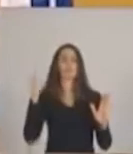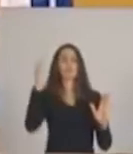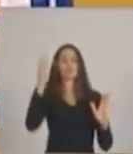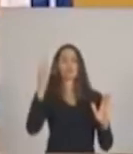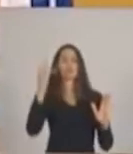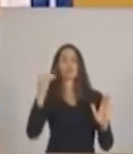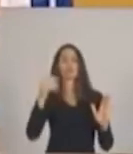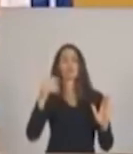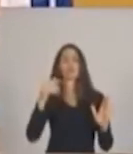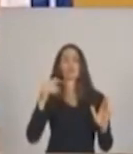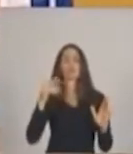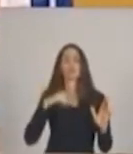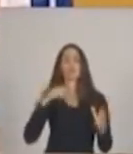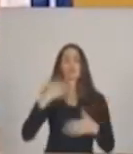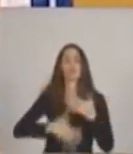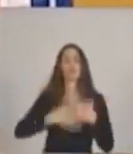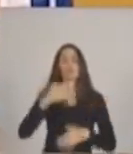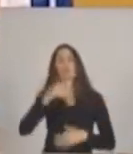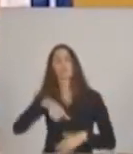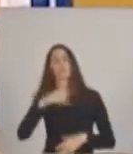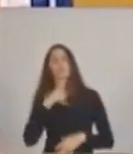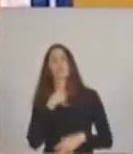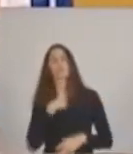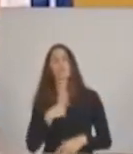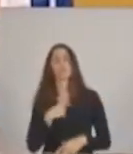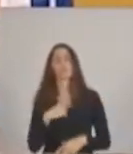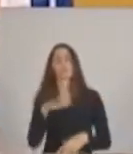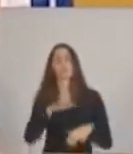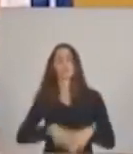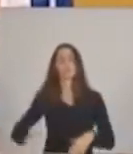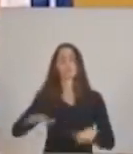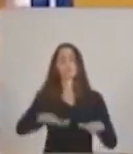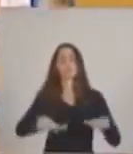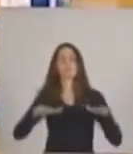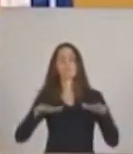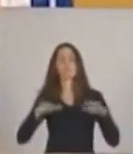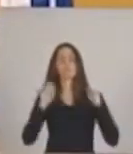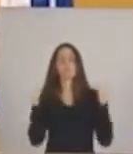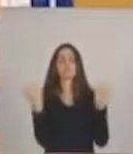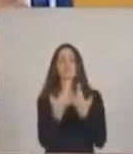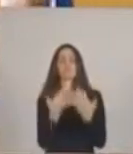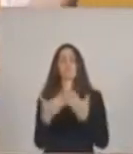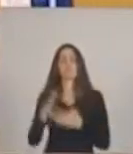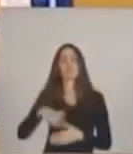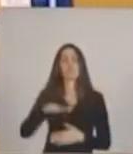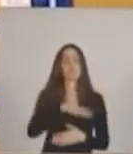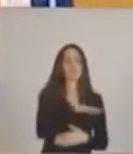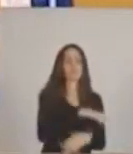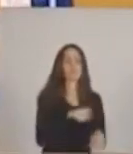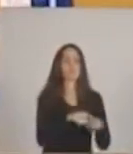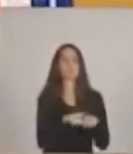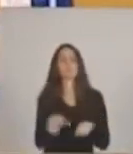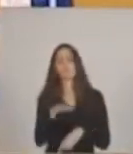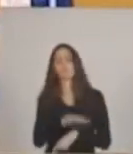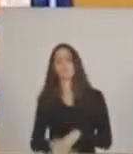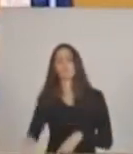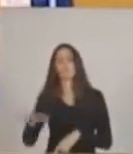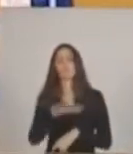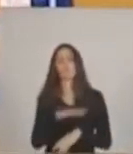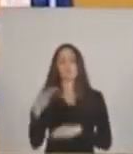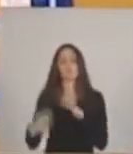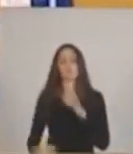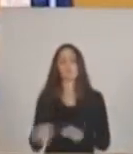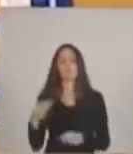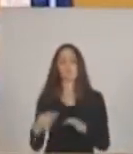derrubar a nossa vontade, a vontade do plenário, em qualquer ambiente que seja, especialmente na esfera do